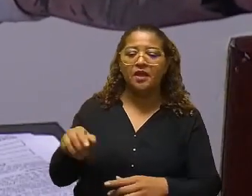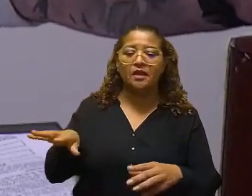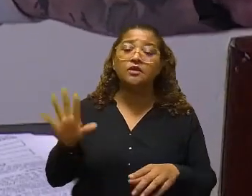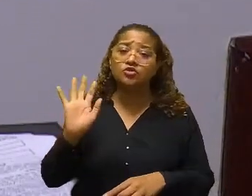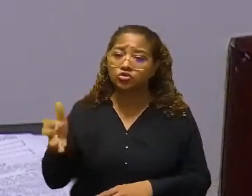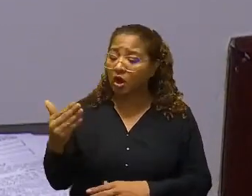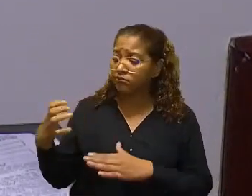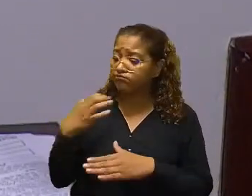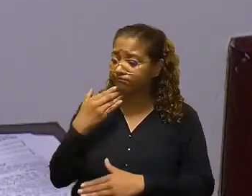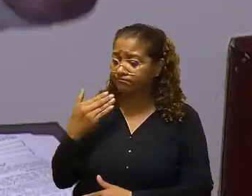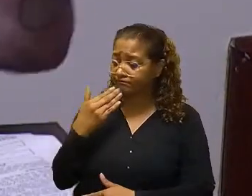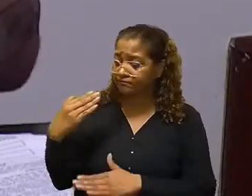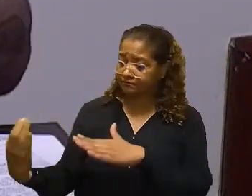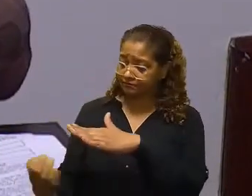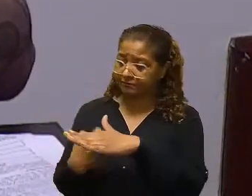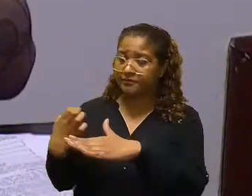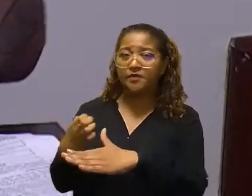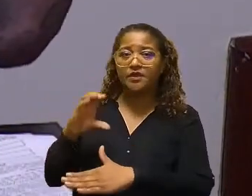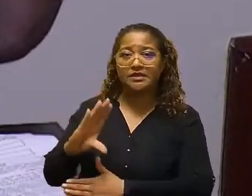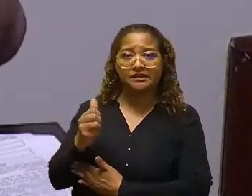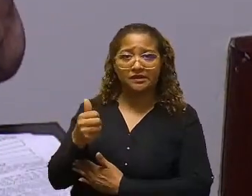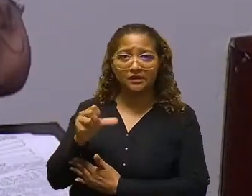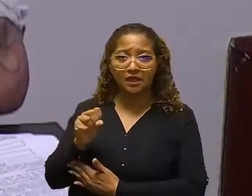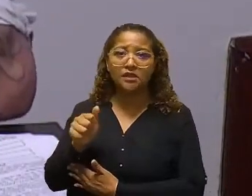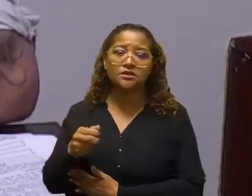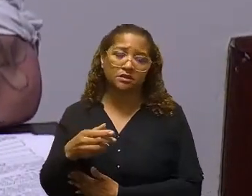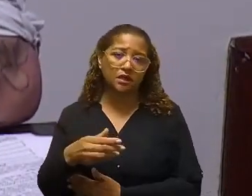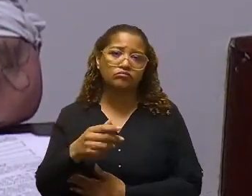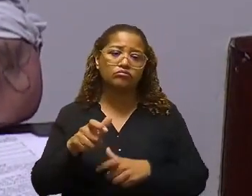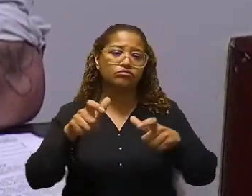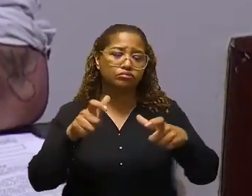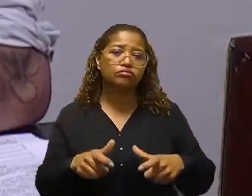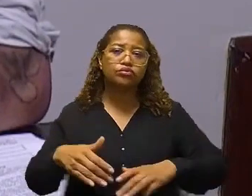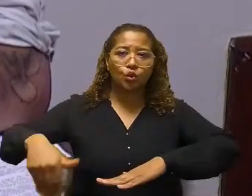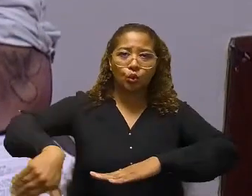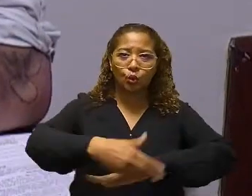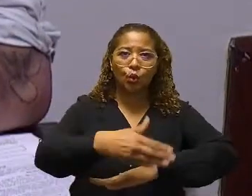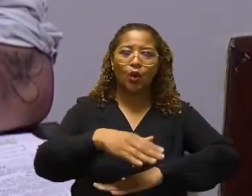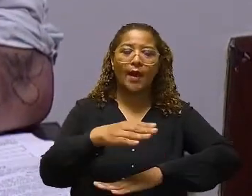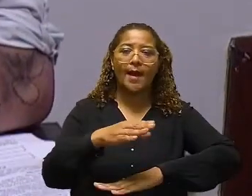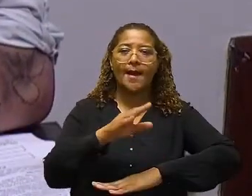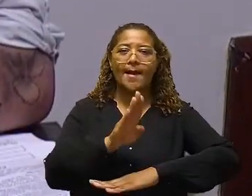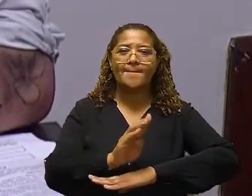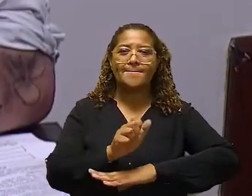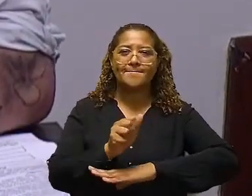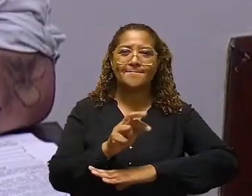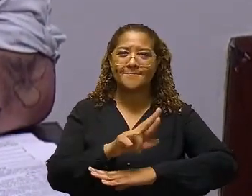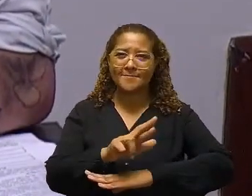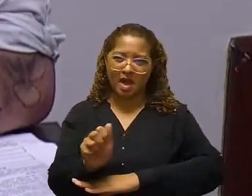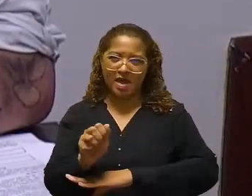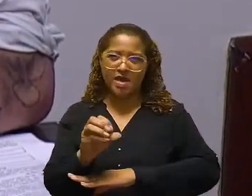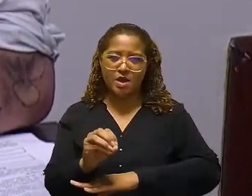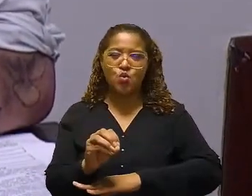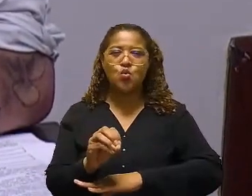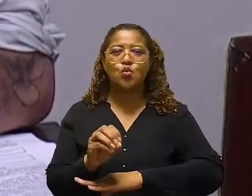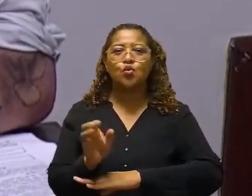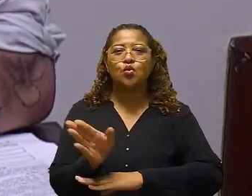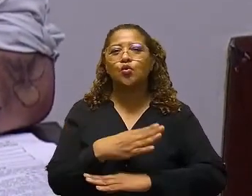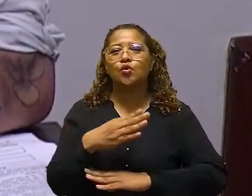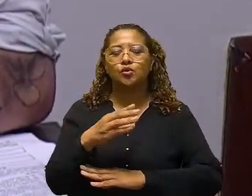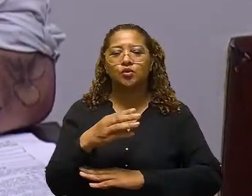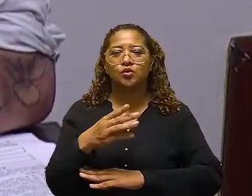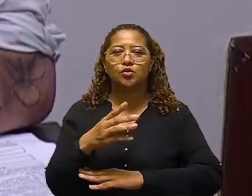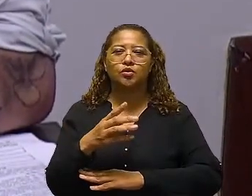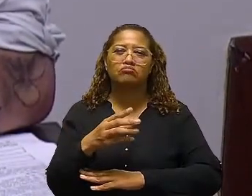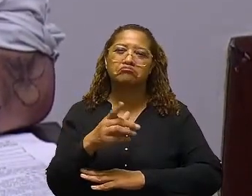Marechal Borman e a Barão do Rio Branco. Vou pedir para o nosso pessoal ali mostrar o vídeo, o primeiro da Casan, se